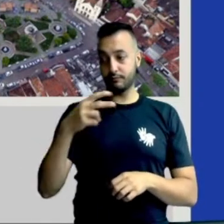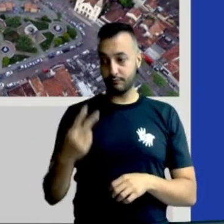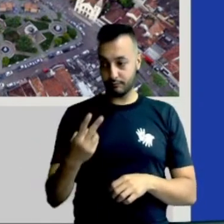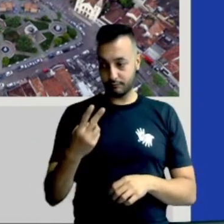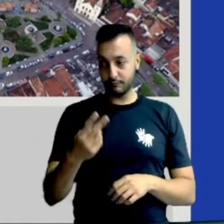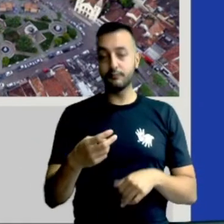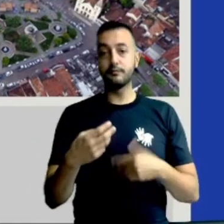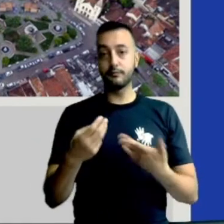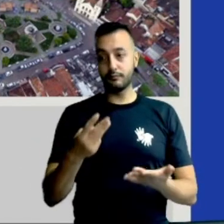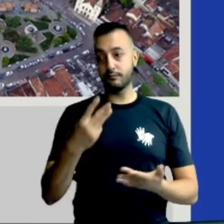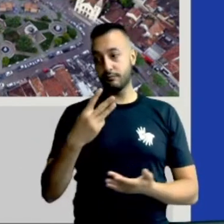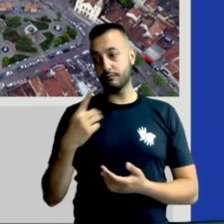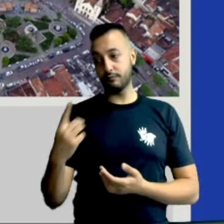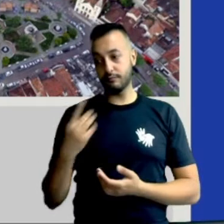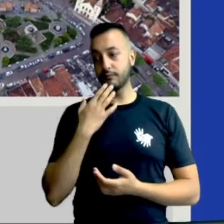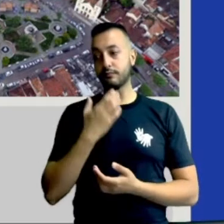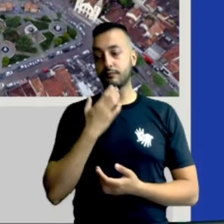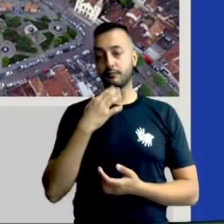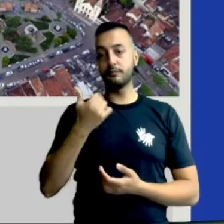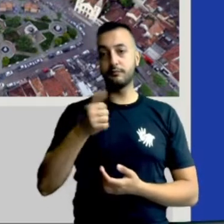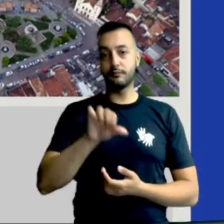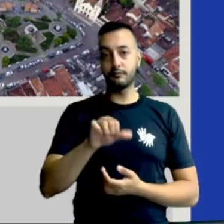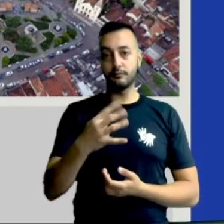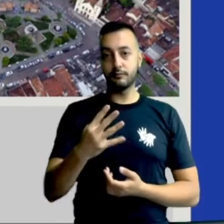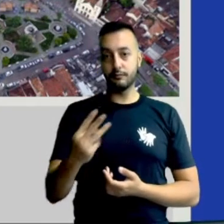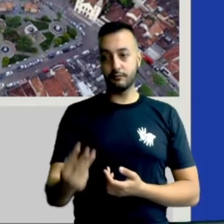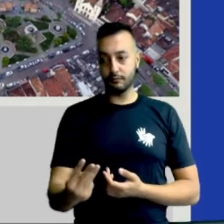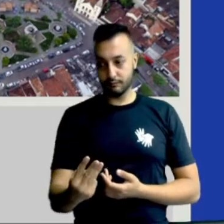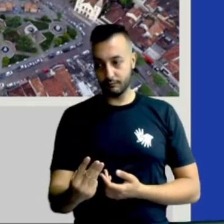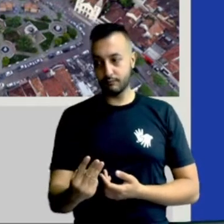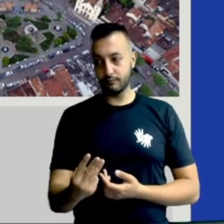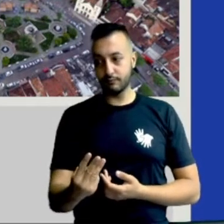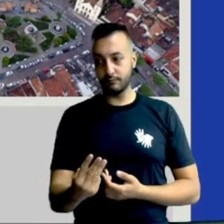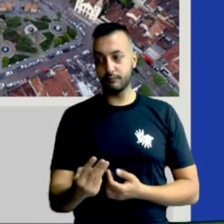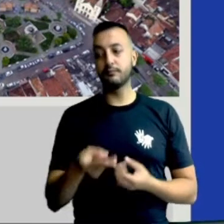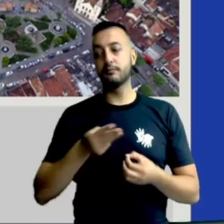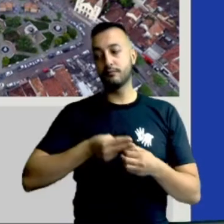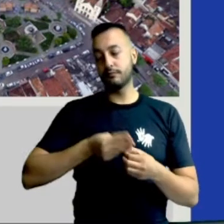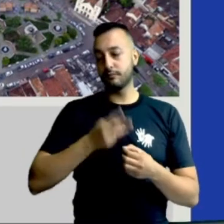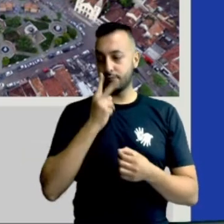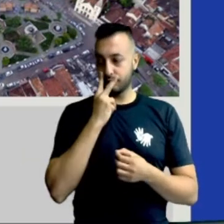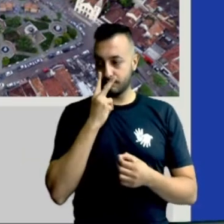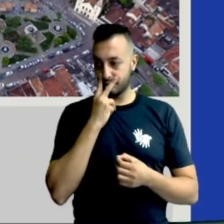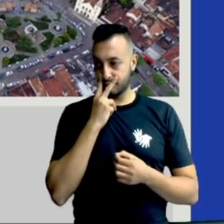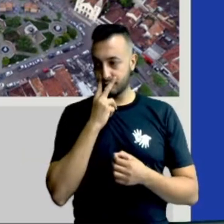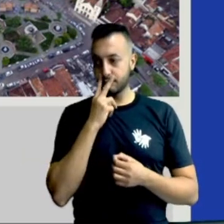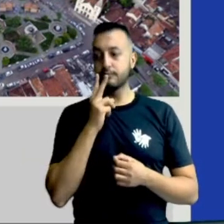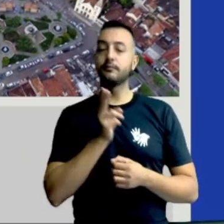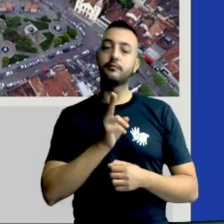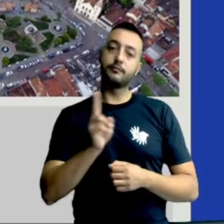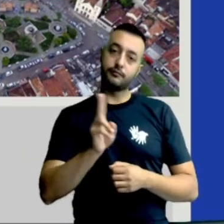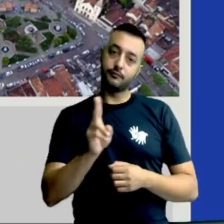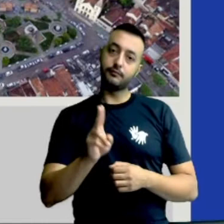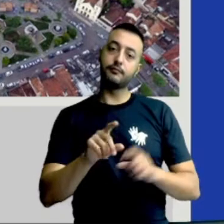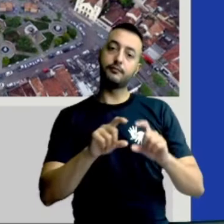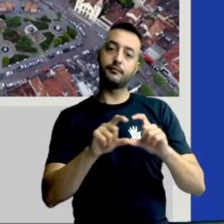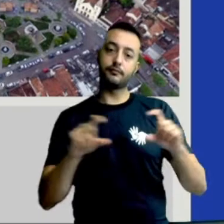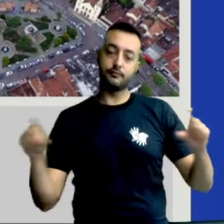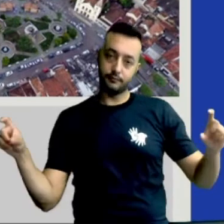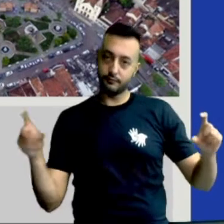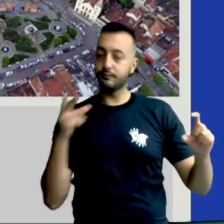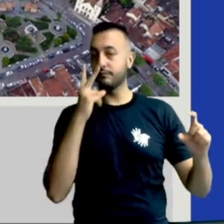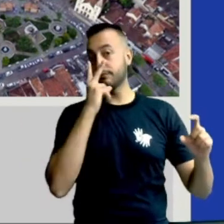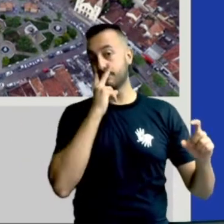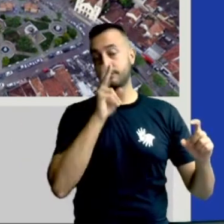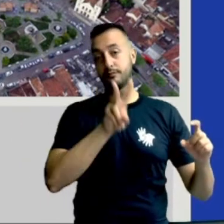de 31 de dezembro de 1943, o município de Vitória passou a se chamar Vitória